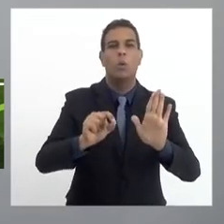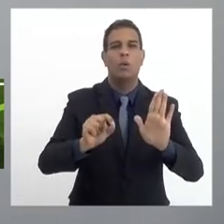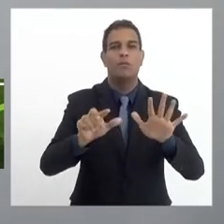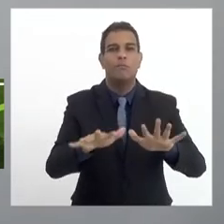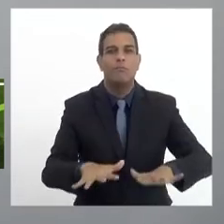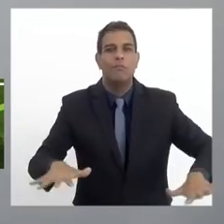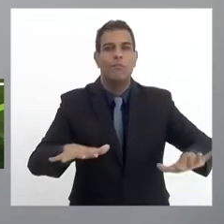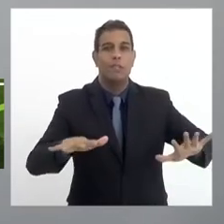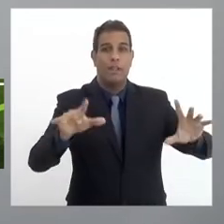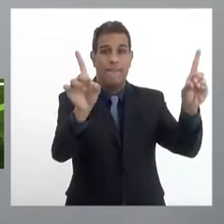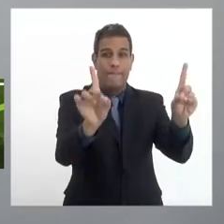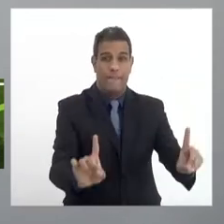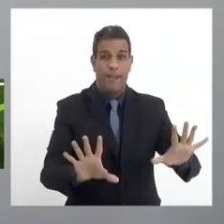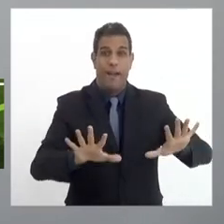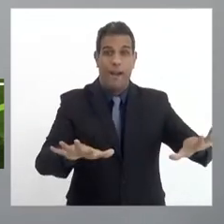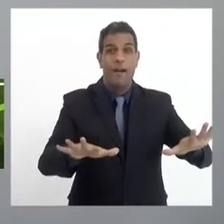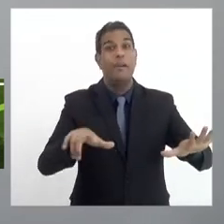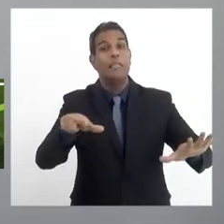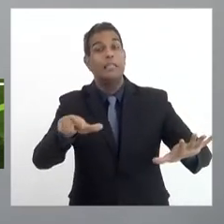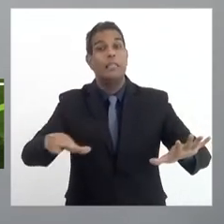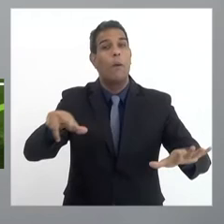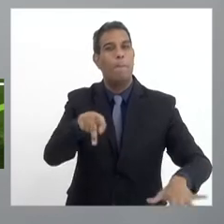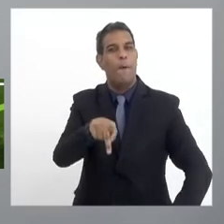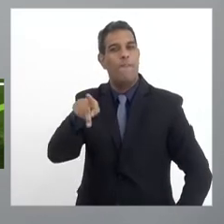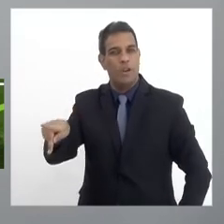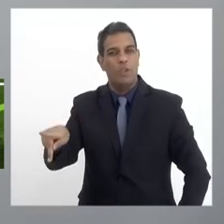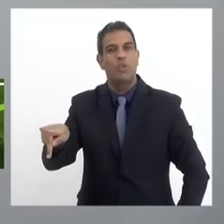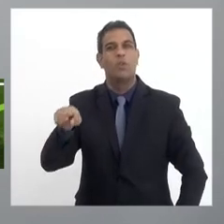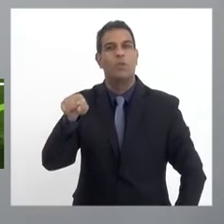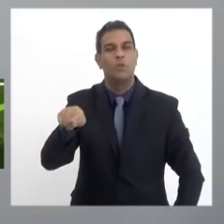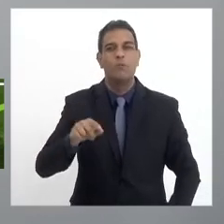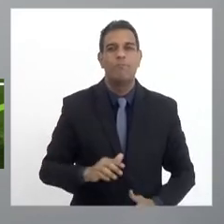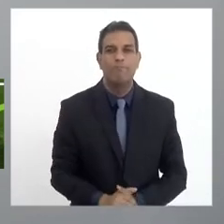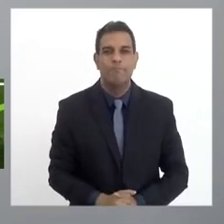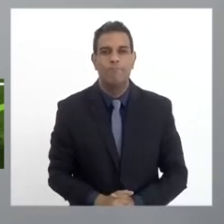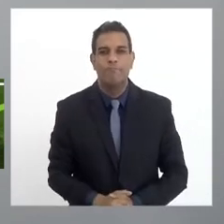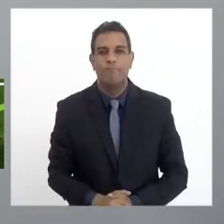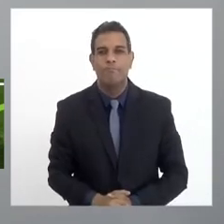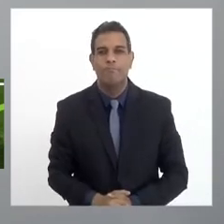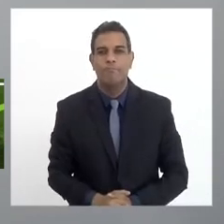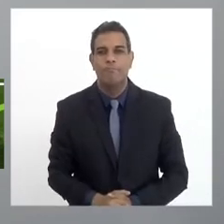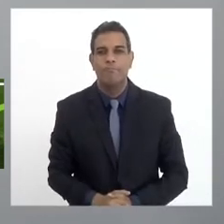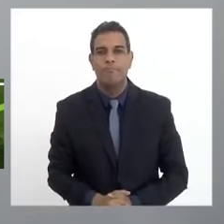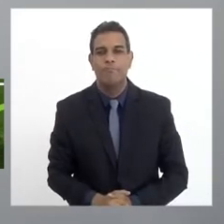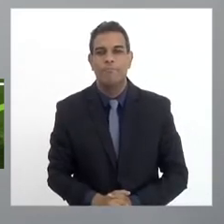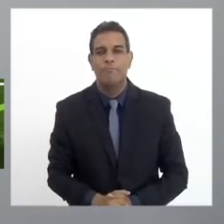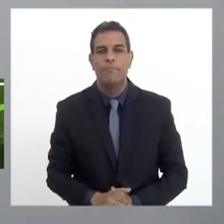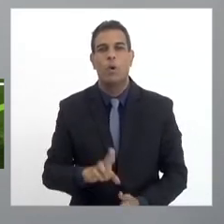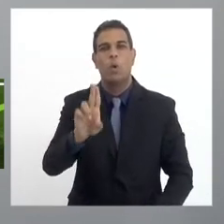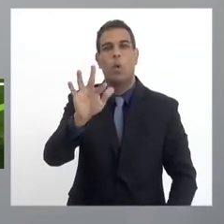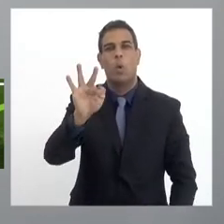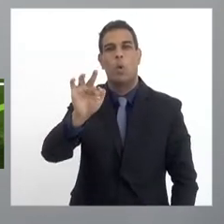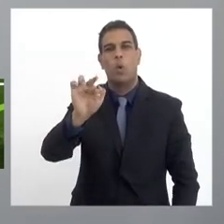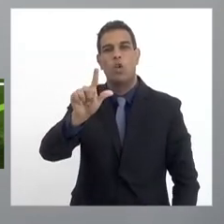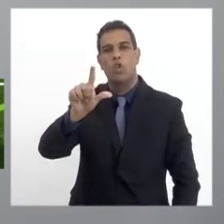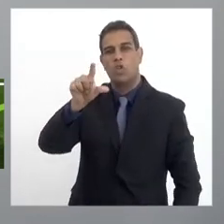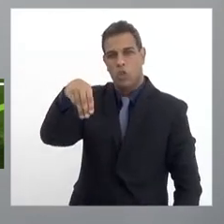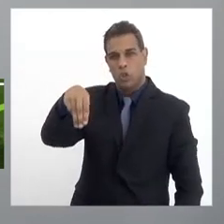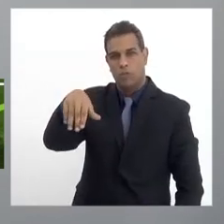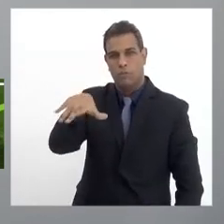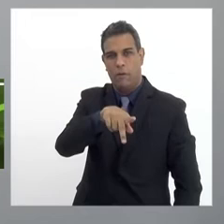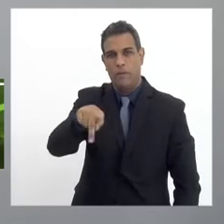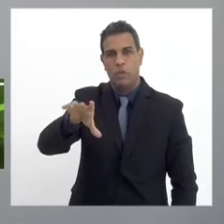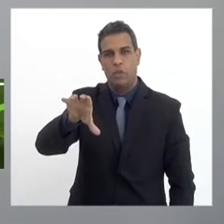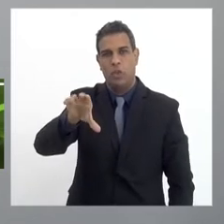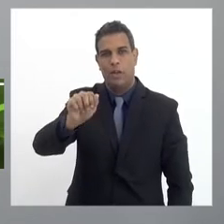deficiência se referir ao ambiente. Tem um grande professor, Vinc, da Universidade Federal de Minas Gerais, Carlos Roberto Jamil Cury,